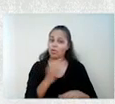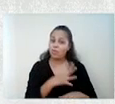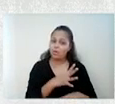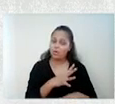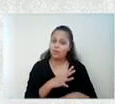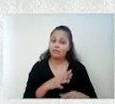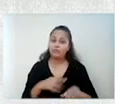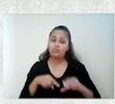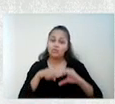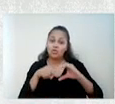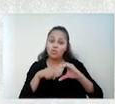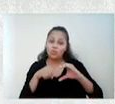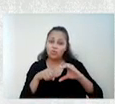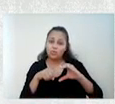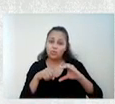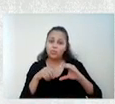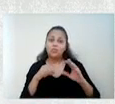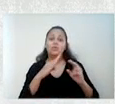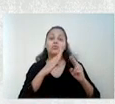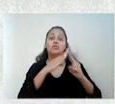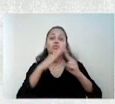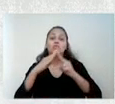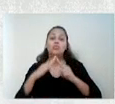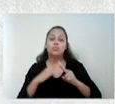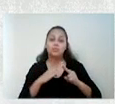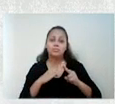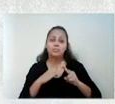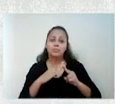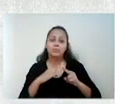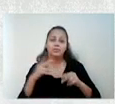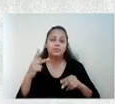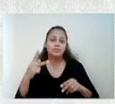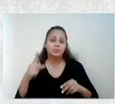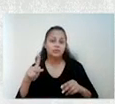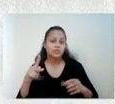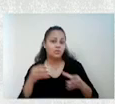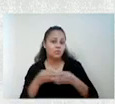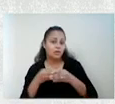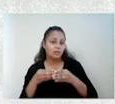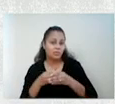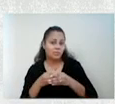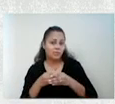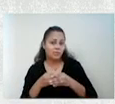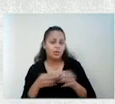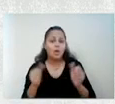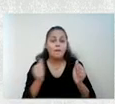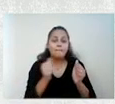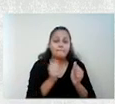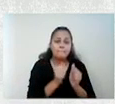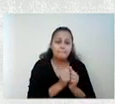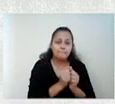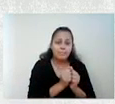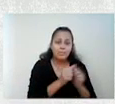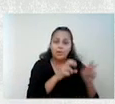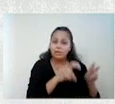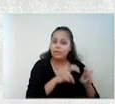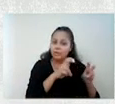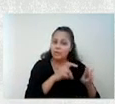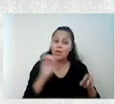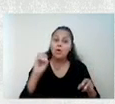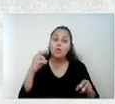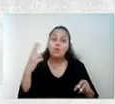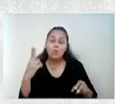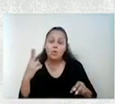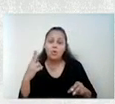novos núcleos urbanos a partir dos seus agrupamentos, né, próximos a feudos populosos ou a estradas importantes